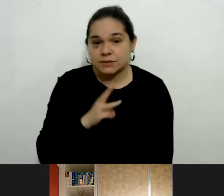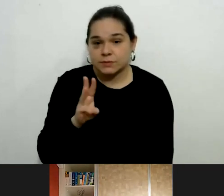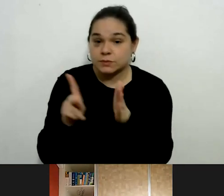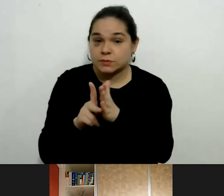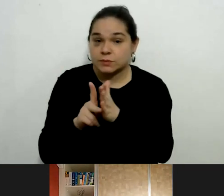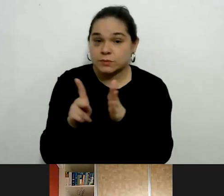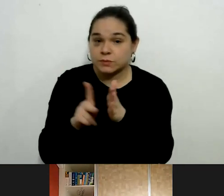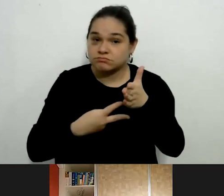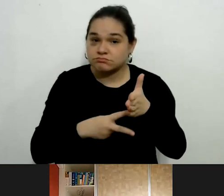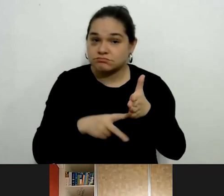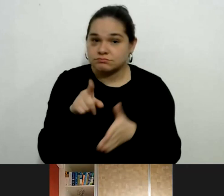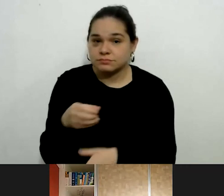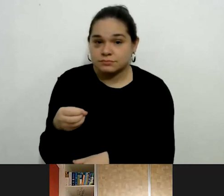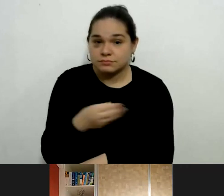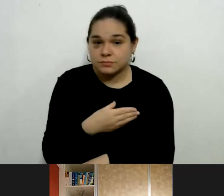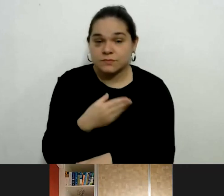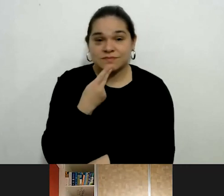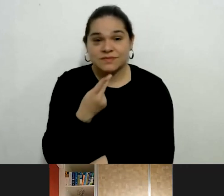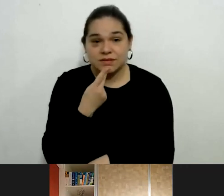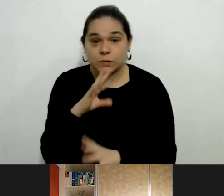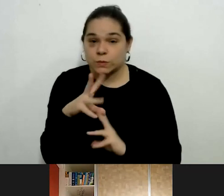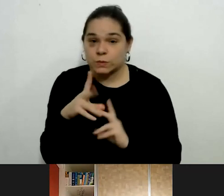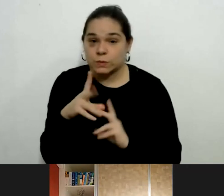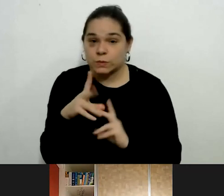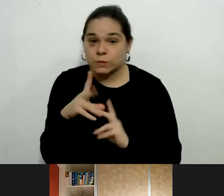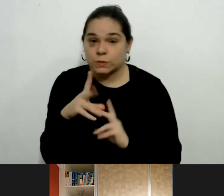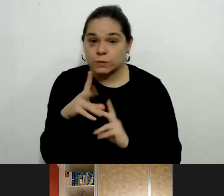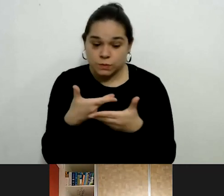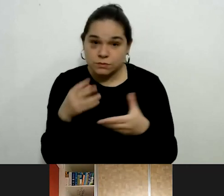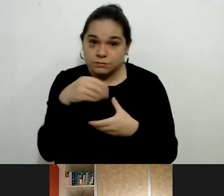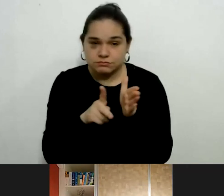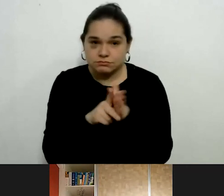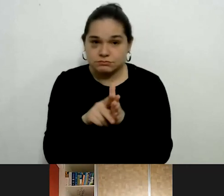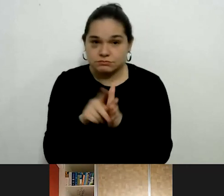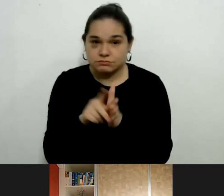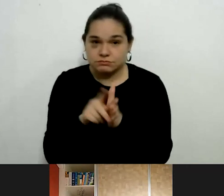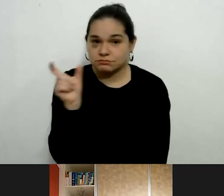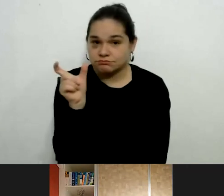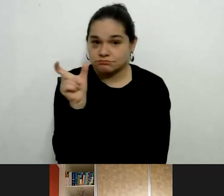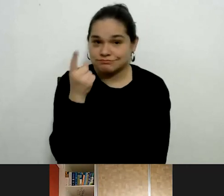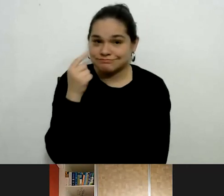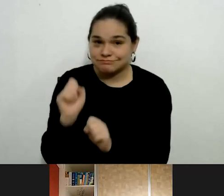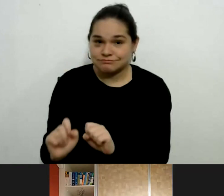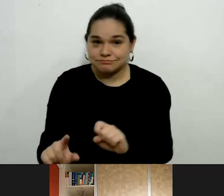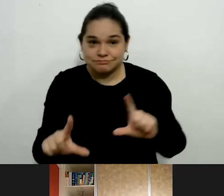que reúne todas as funções do cartão do SMC Card. Eu vou compartilhar aqui a tela com vocês.